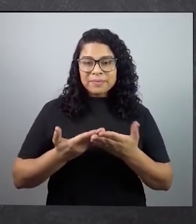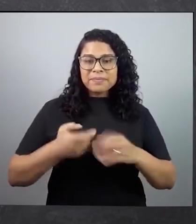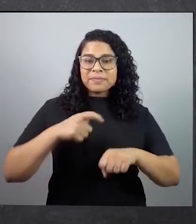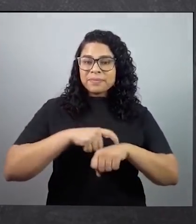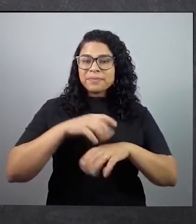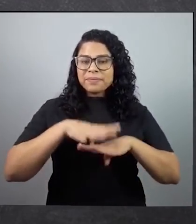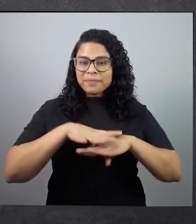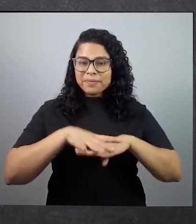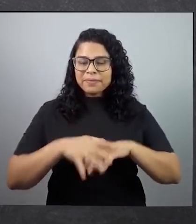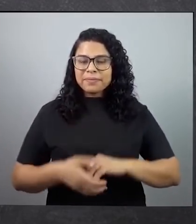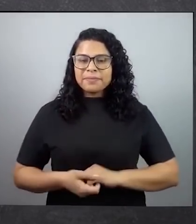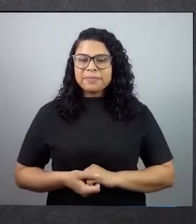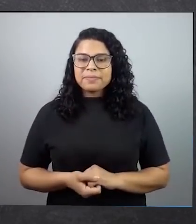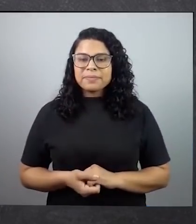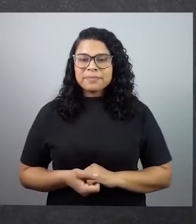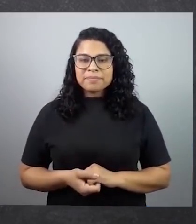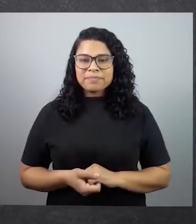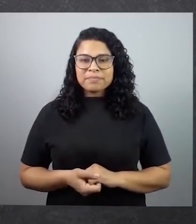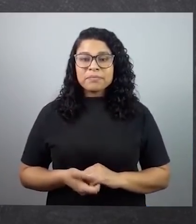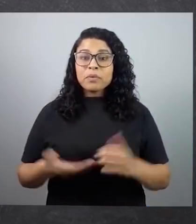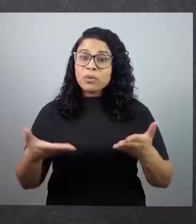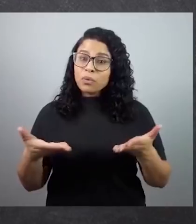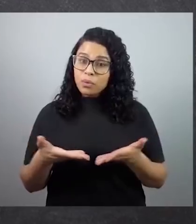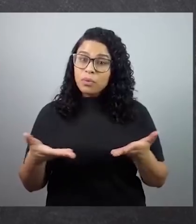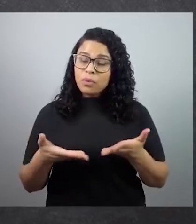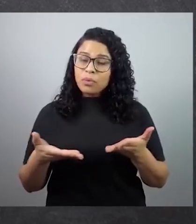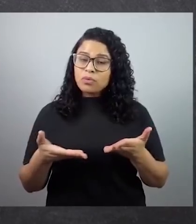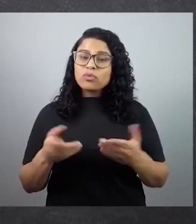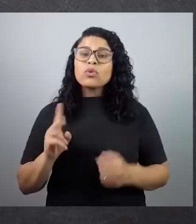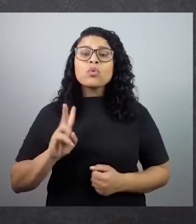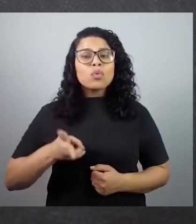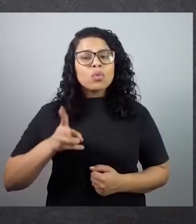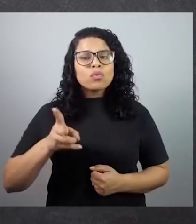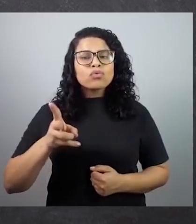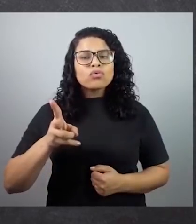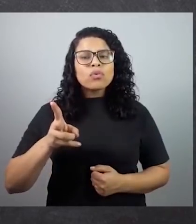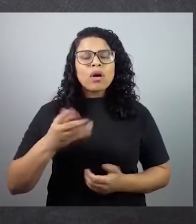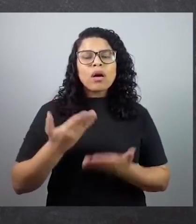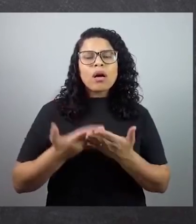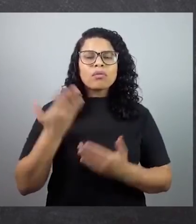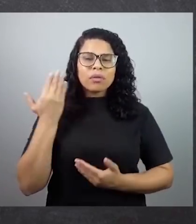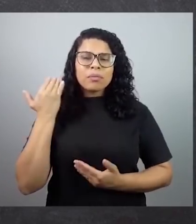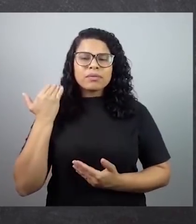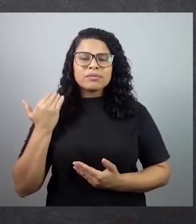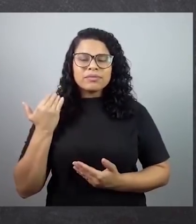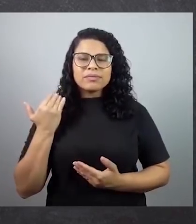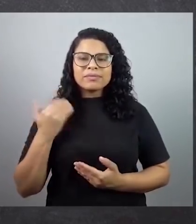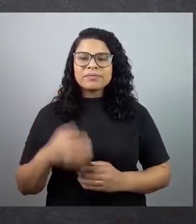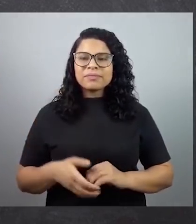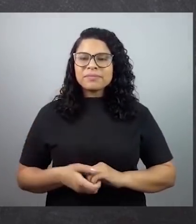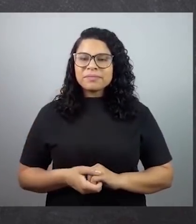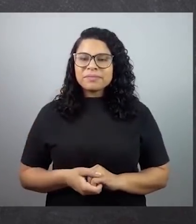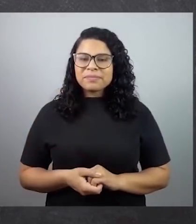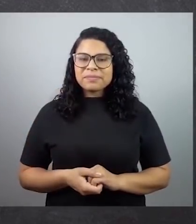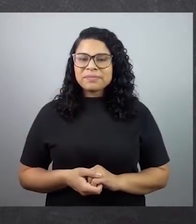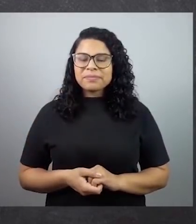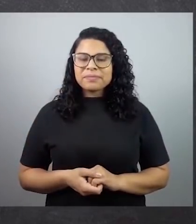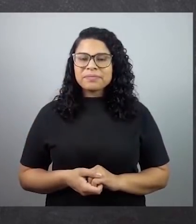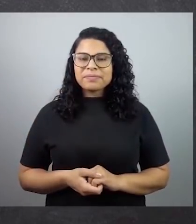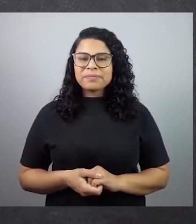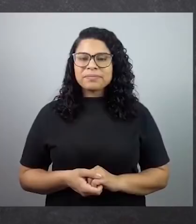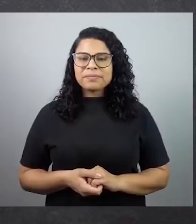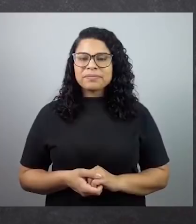a mais uma hora da matemática e hoje vamos continuar a partir de onde paramos na